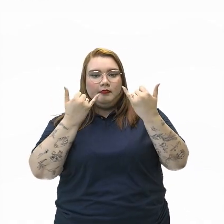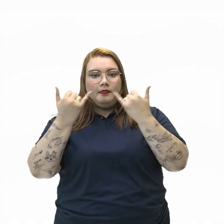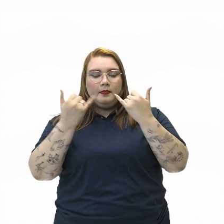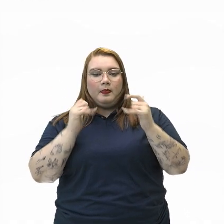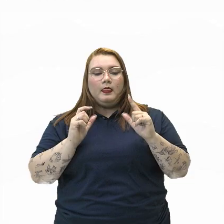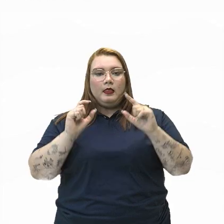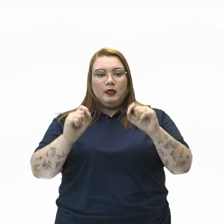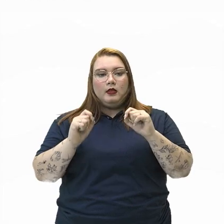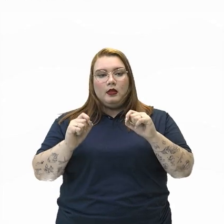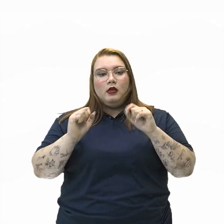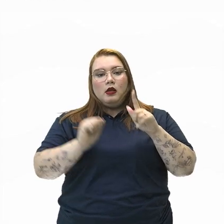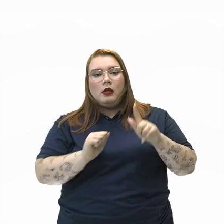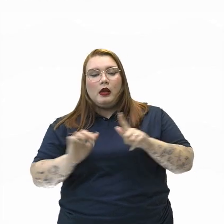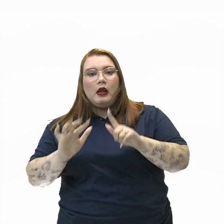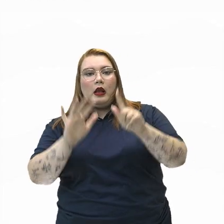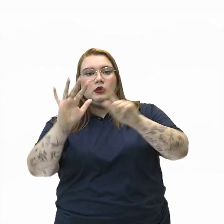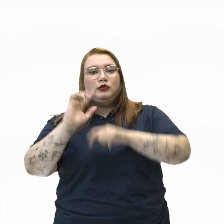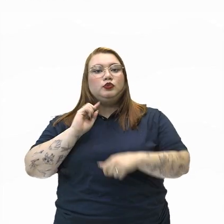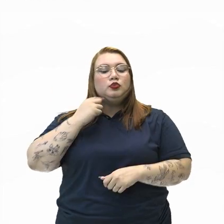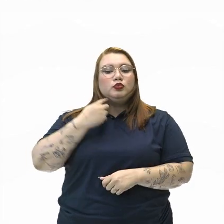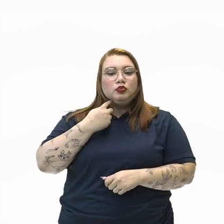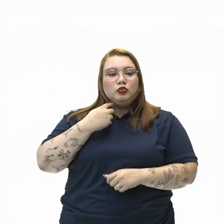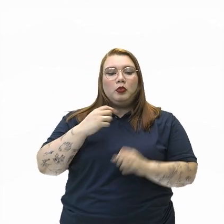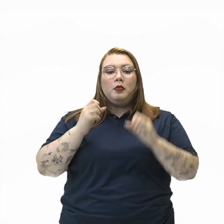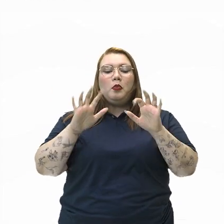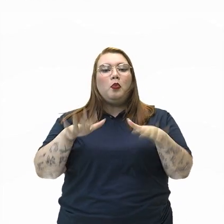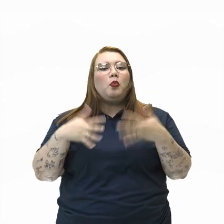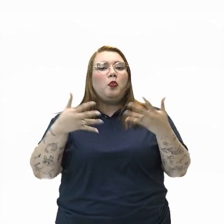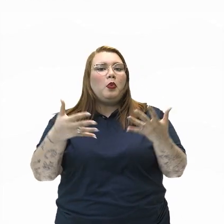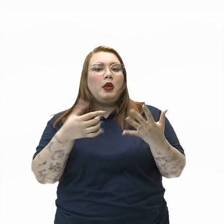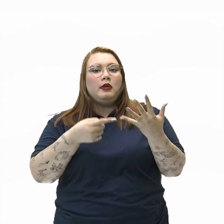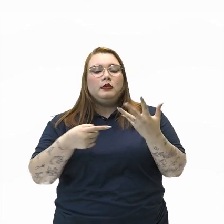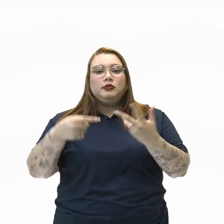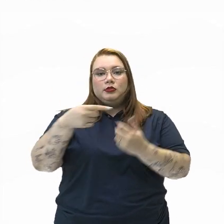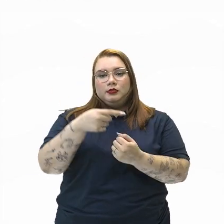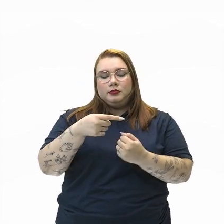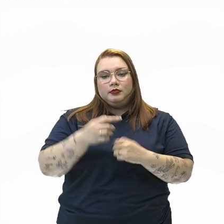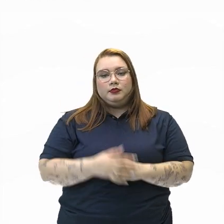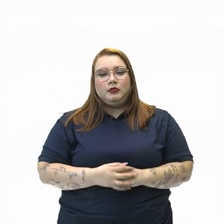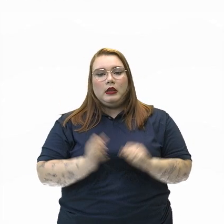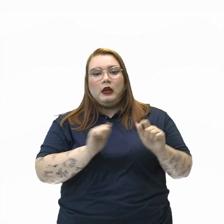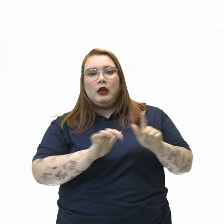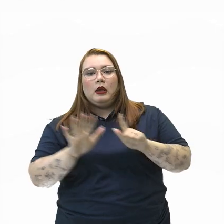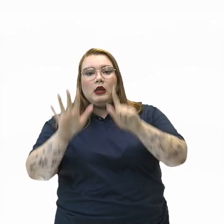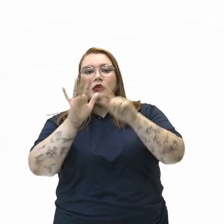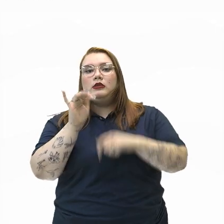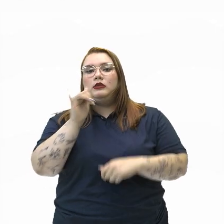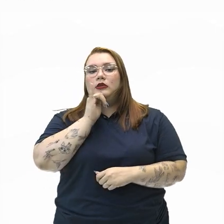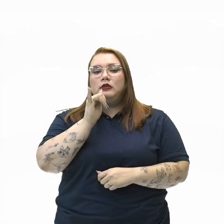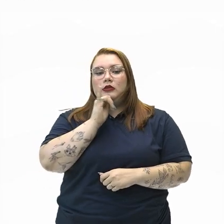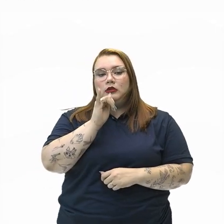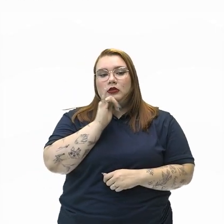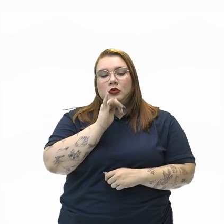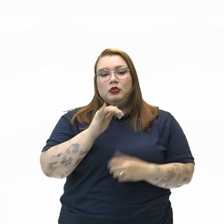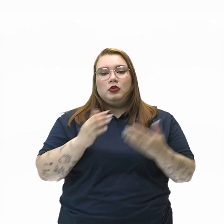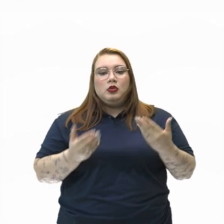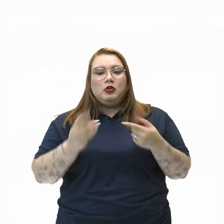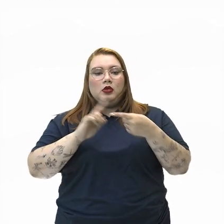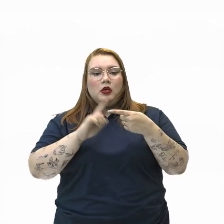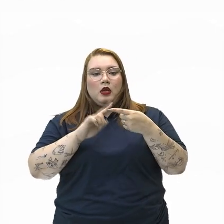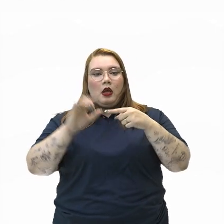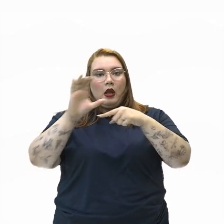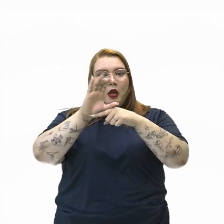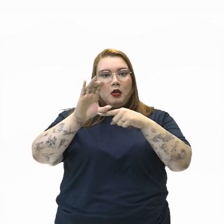a emissão de gases poluentes. Que gases podem ser esses, né? Gases como, por exemplo, o dióxido de